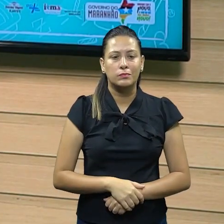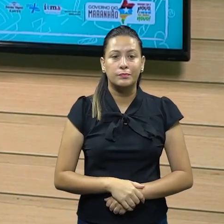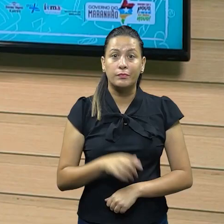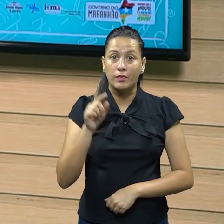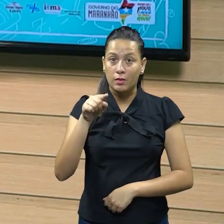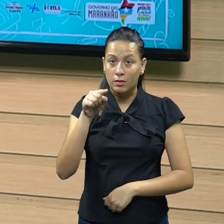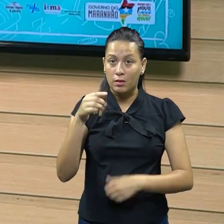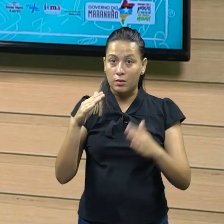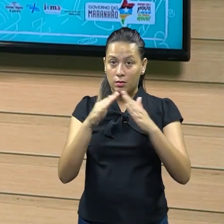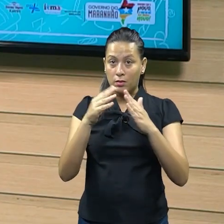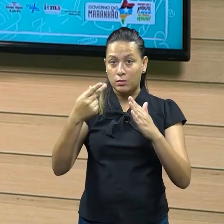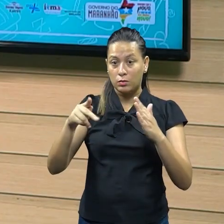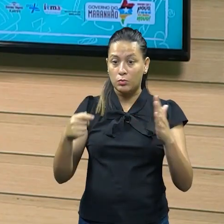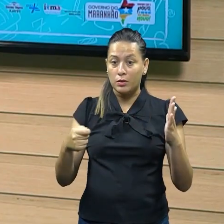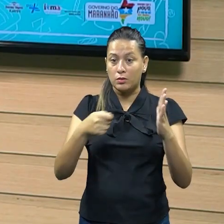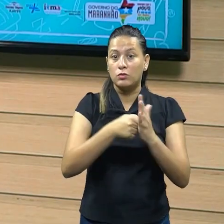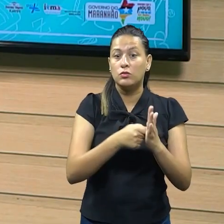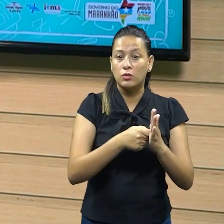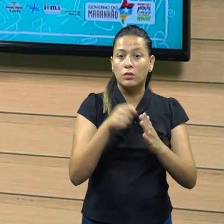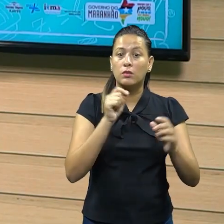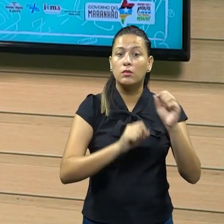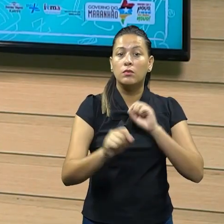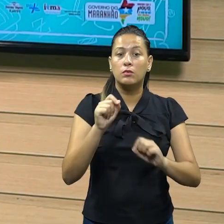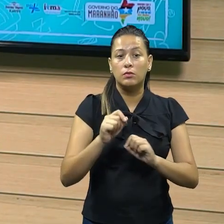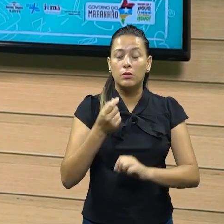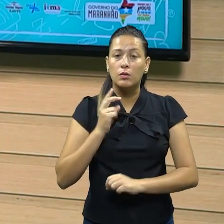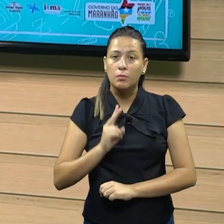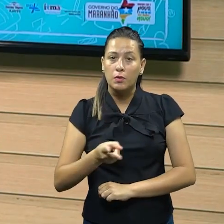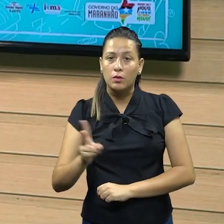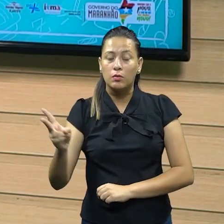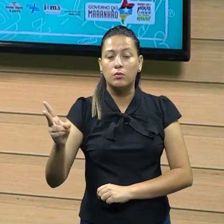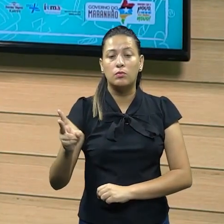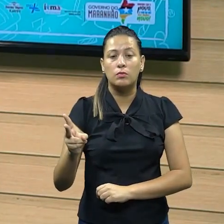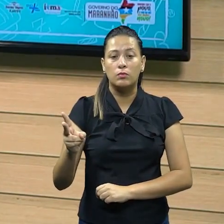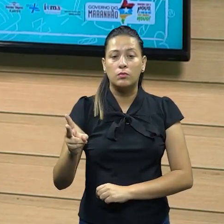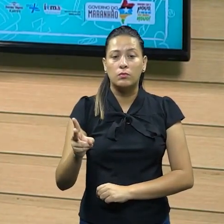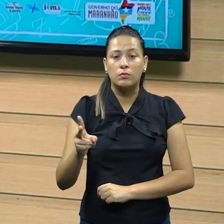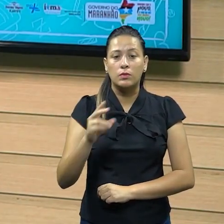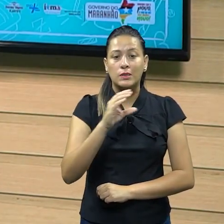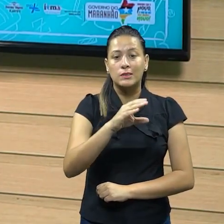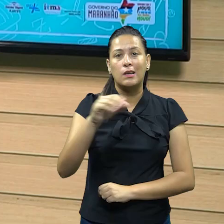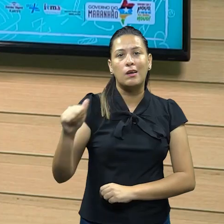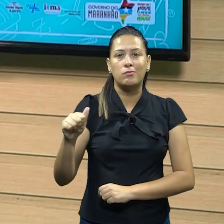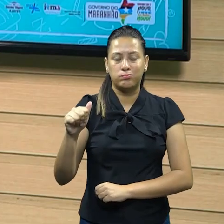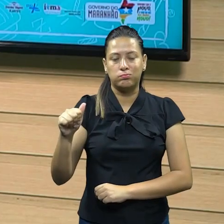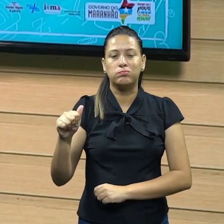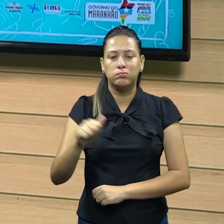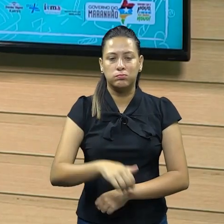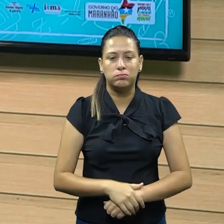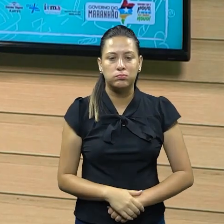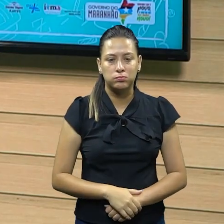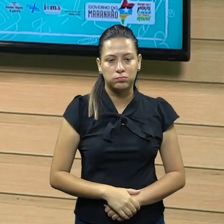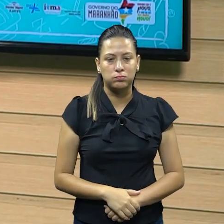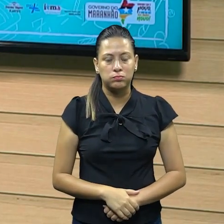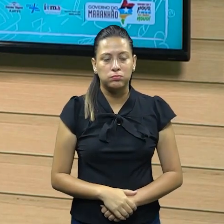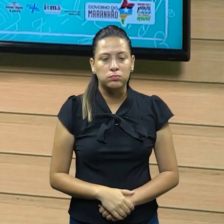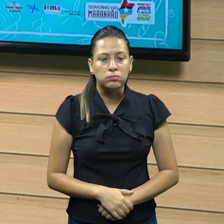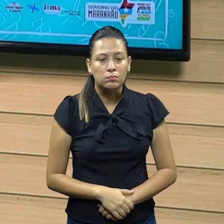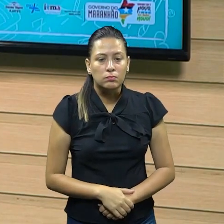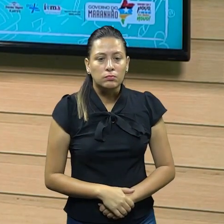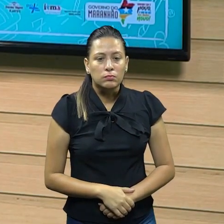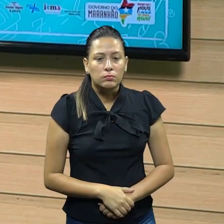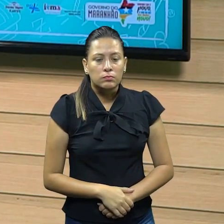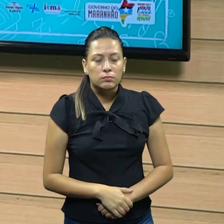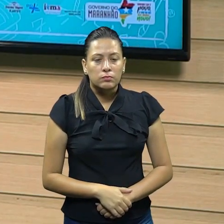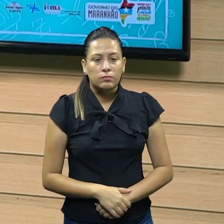vocês, é uma corrente alternada. Não significa que tem num ponto ou no outro, não. A corrente alternada, simplesmente ela